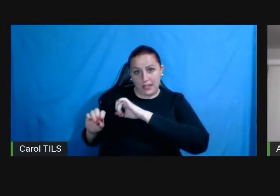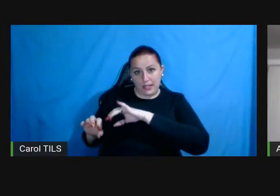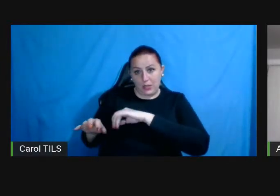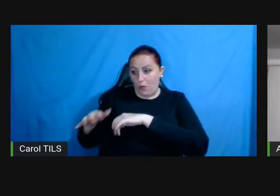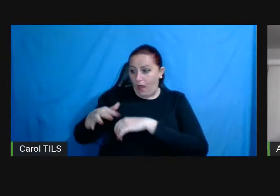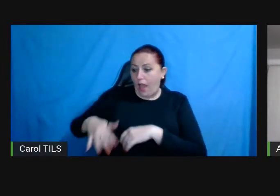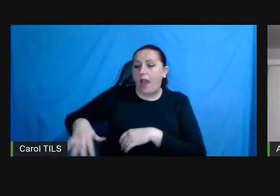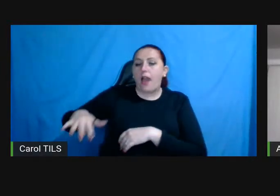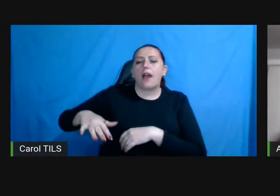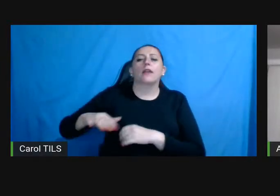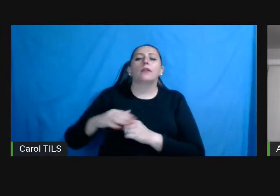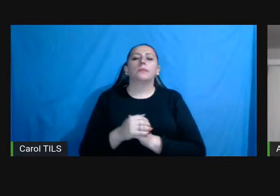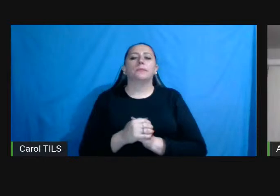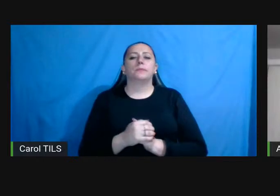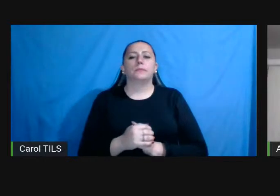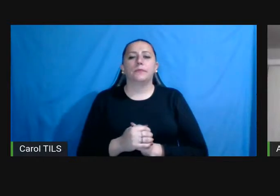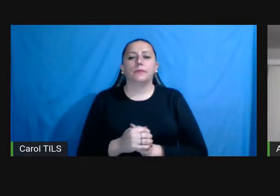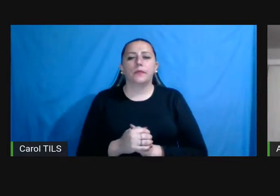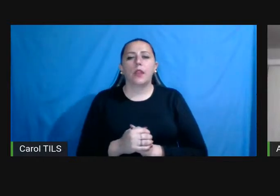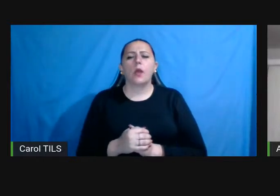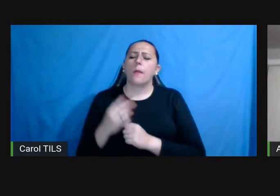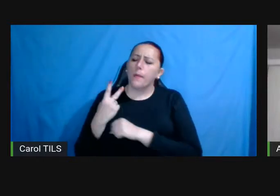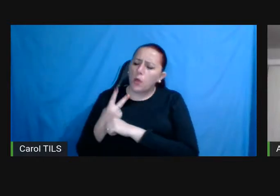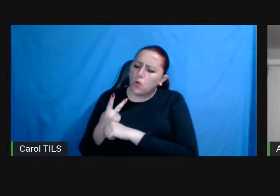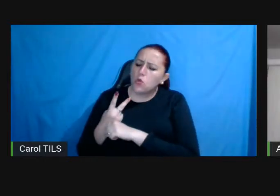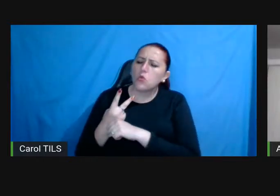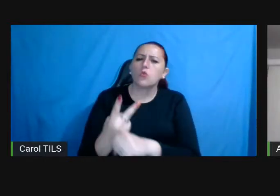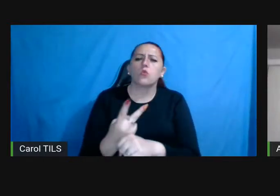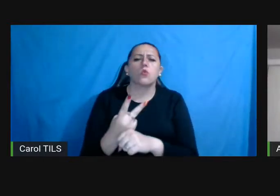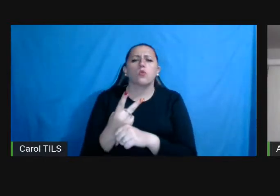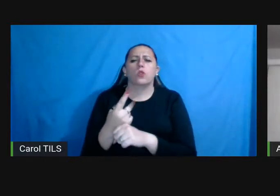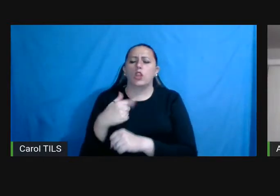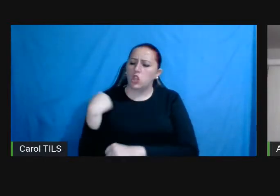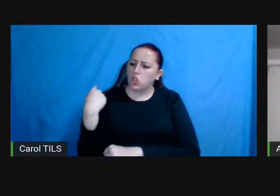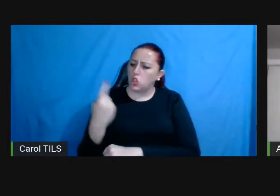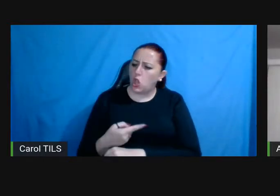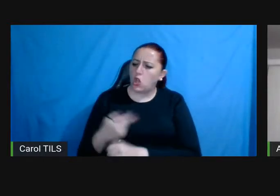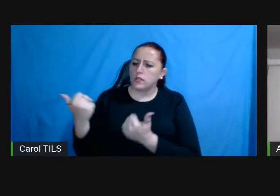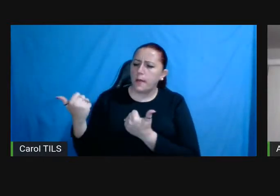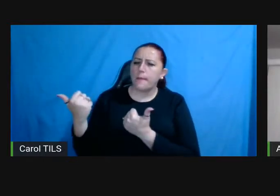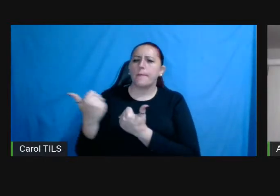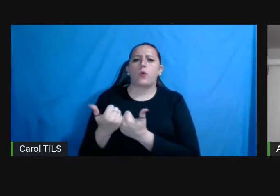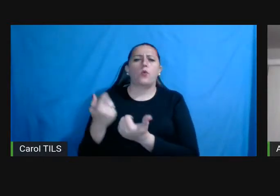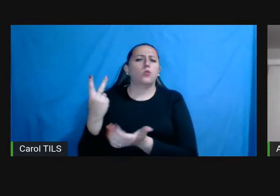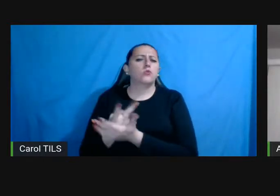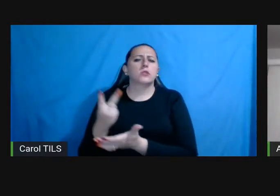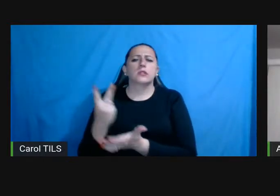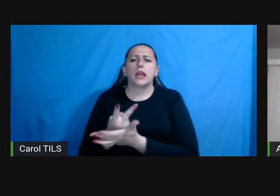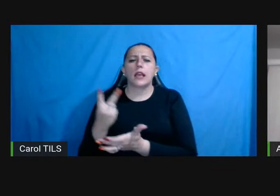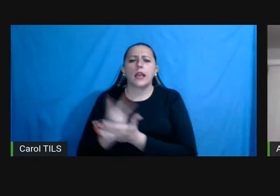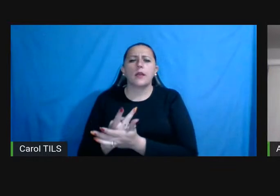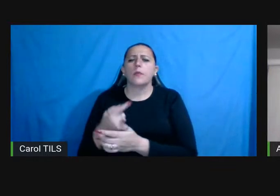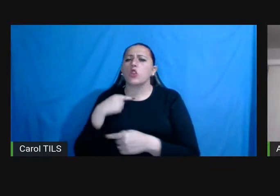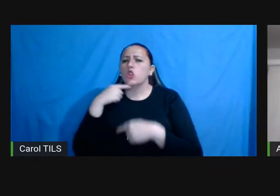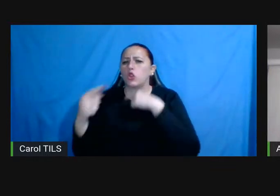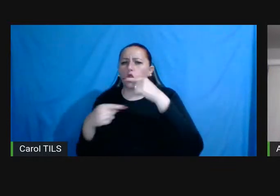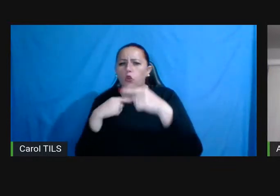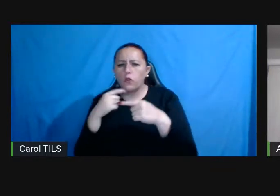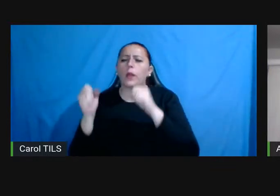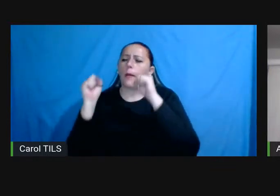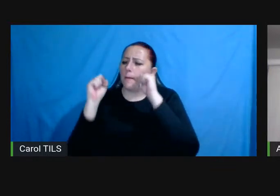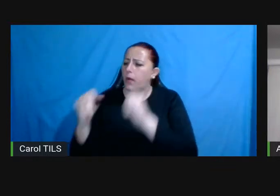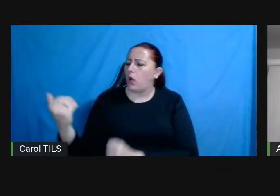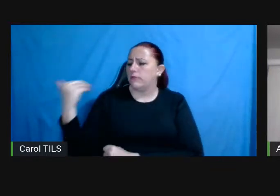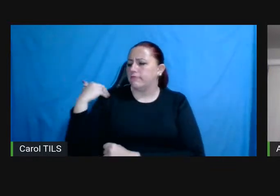busquem, procurem, estejam, nós estamos abertos a qualquer dúvida, qualquer dificuldade a